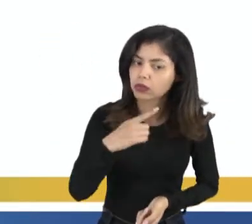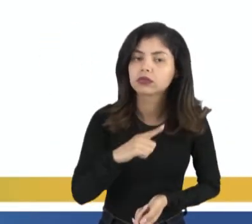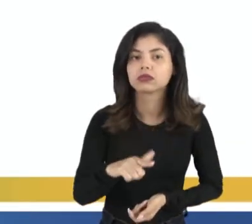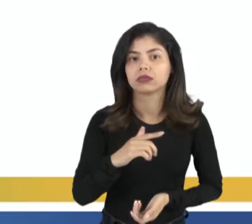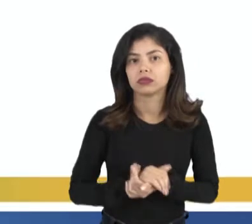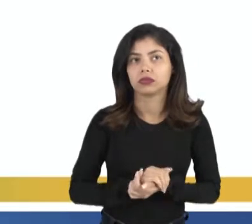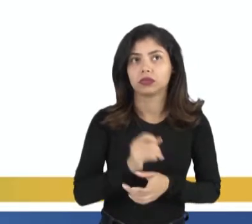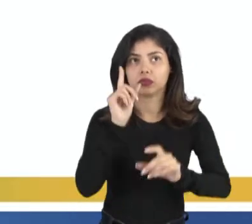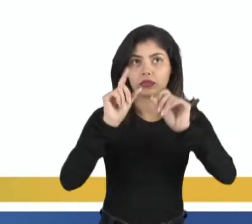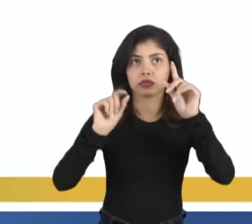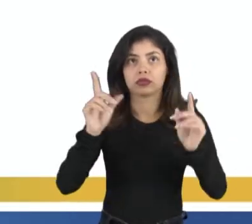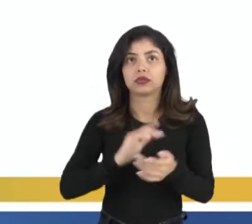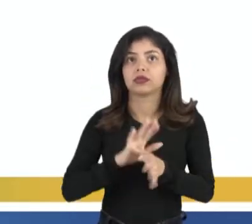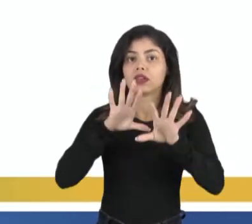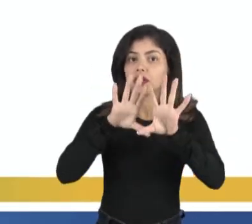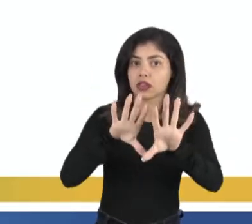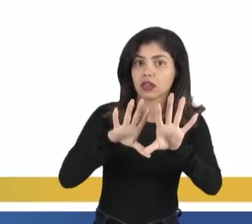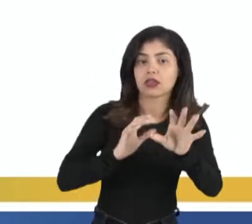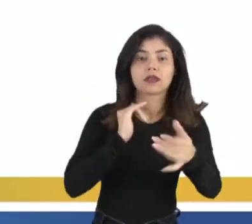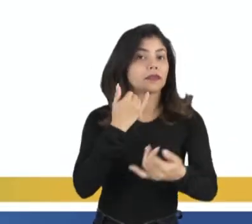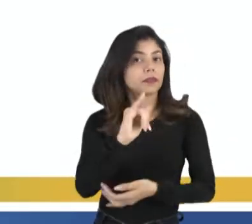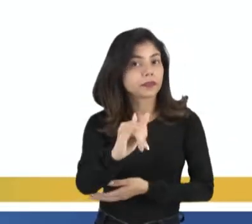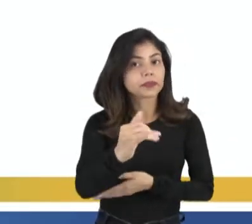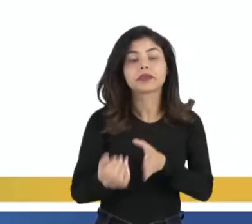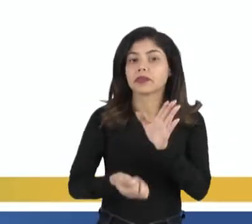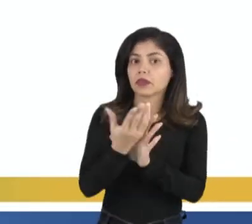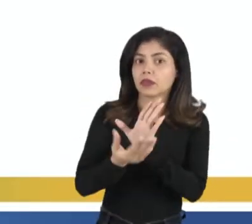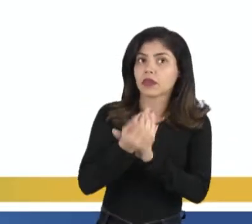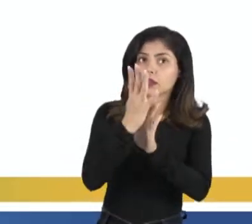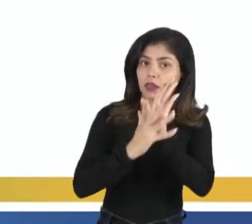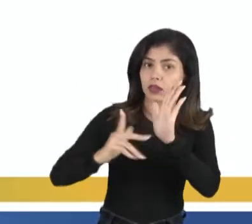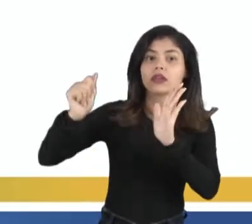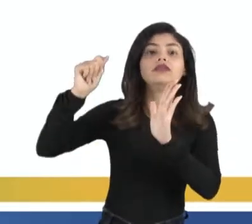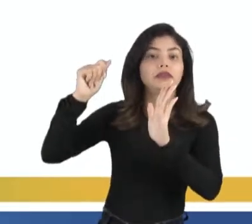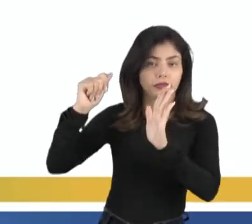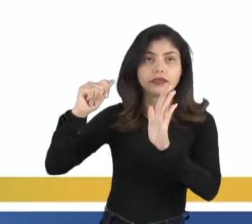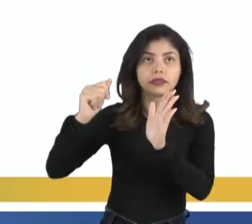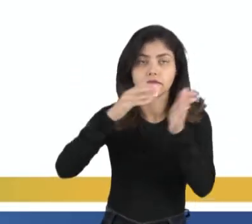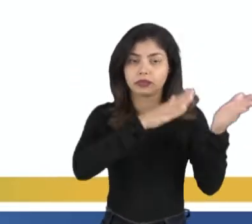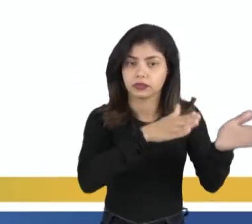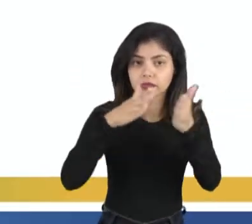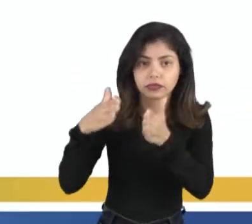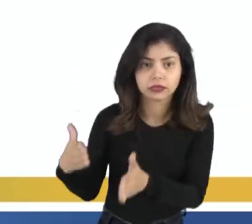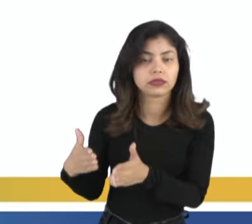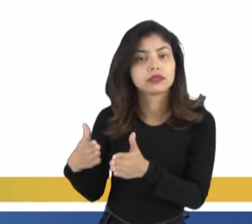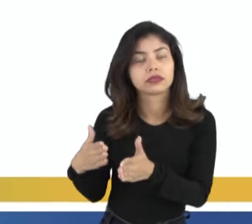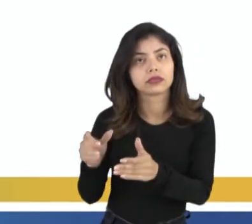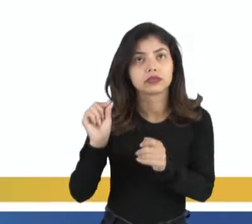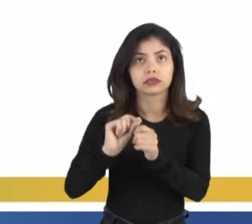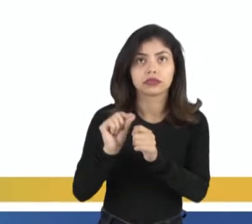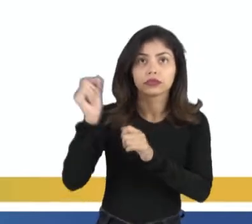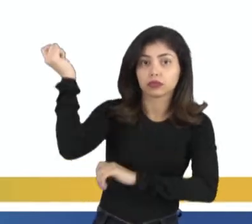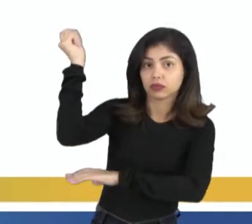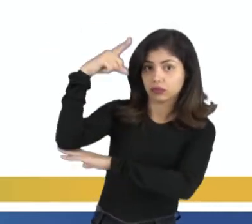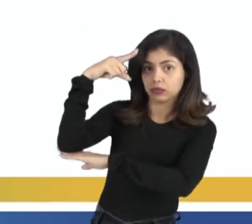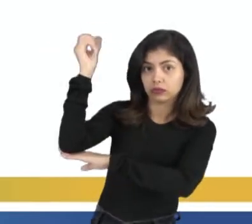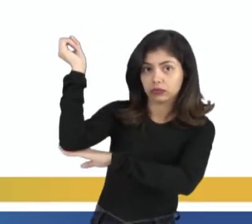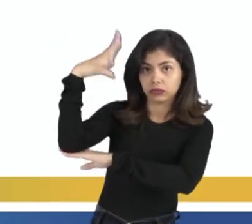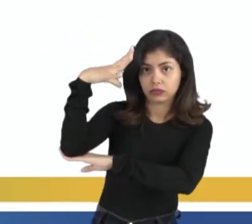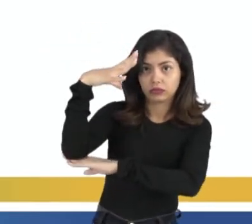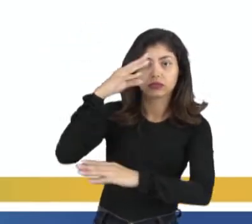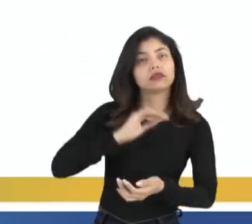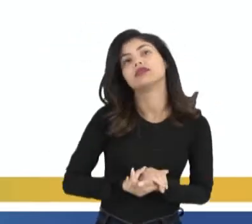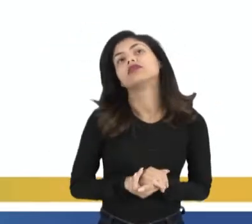vai ser uma estrela né E essa energia emitida pela estrela é uma parte dela emitido em forma de luz